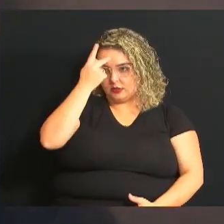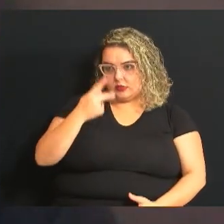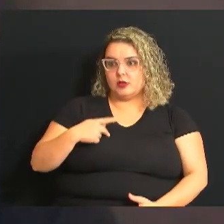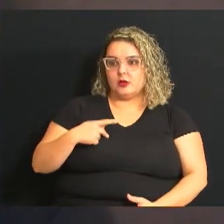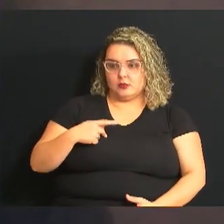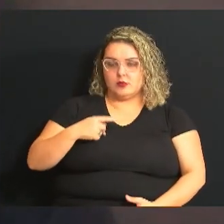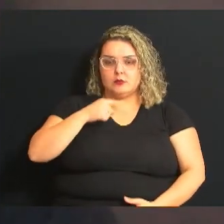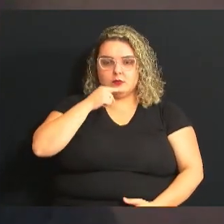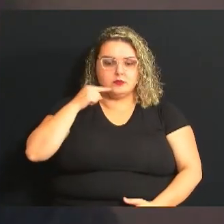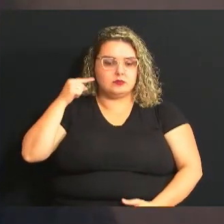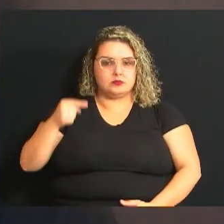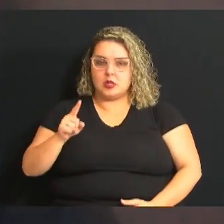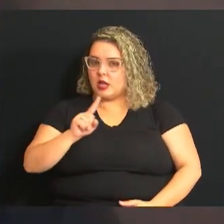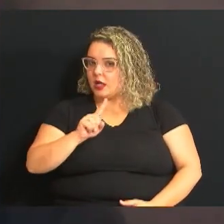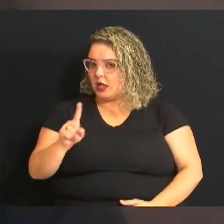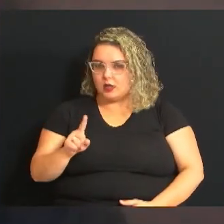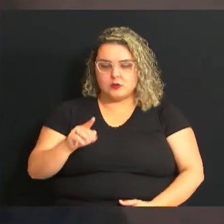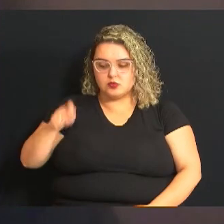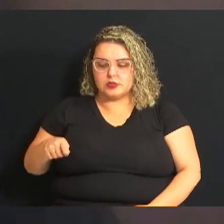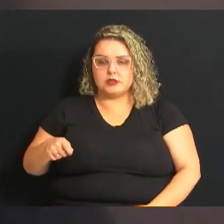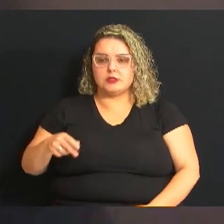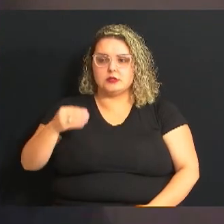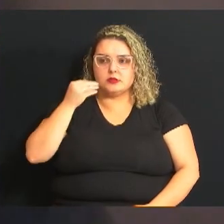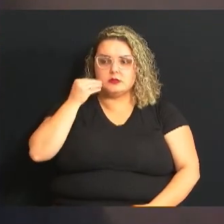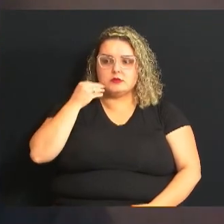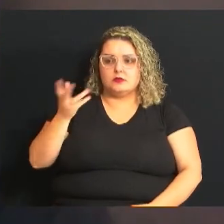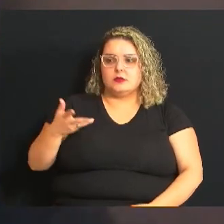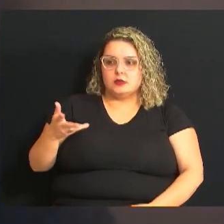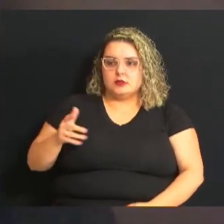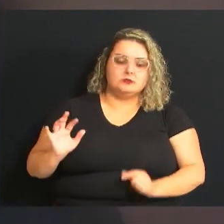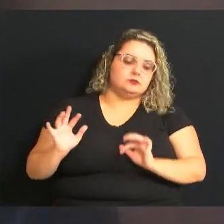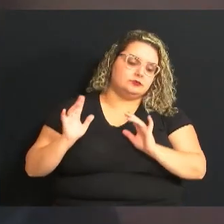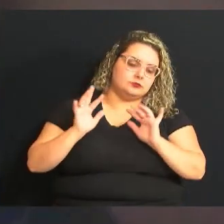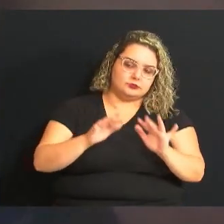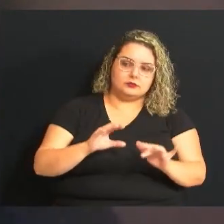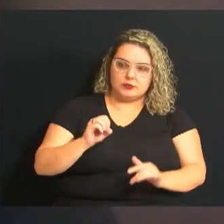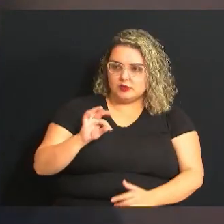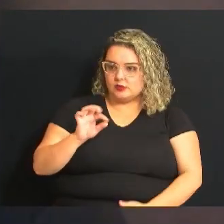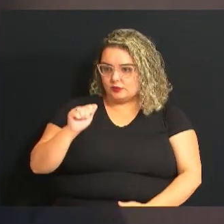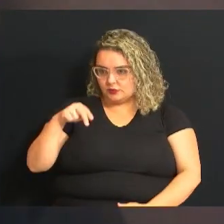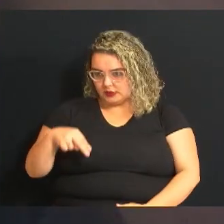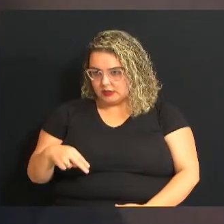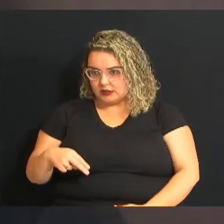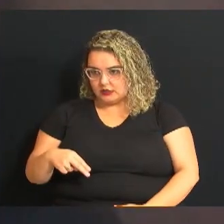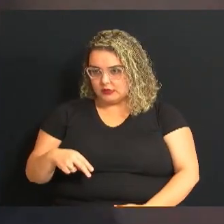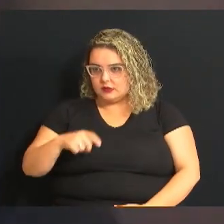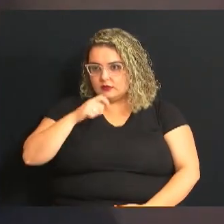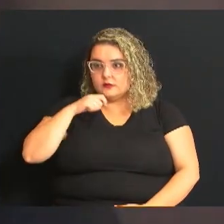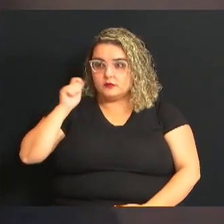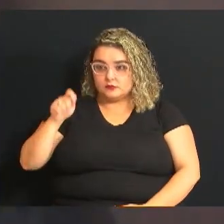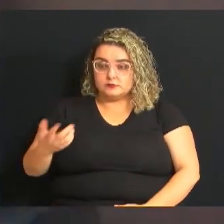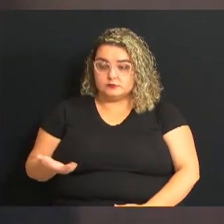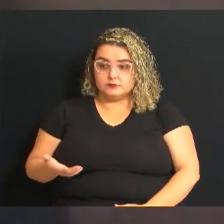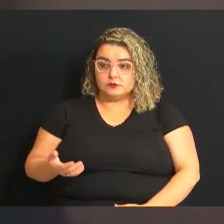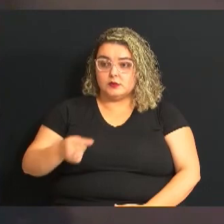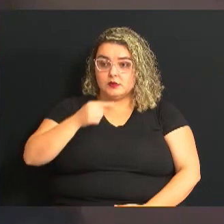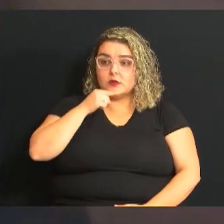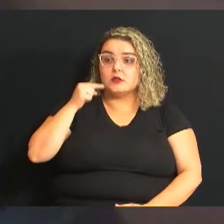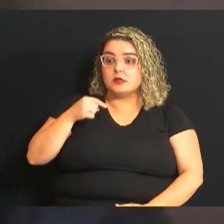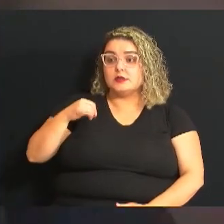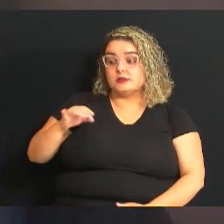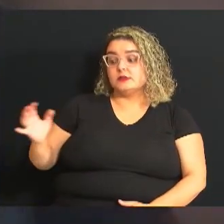estamos? Como chegaremos ao fim deste conflito? Há risco de uma guerra nuclear? Bom, sobre estes assuntos eu